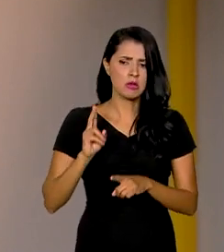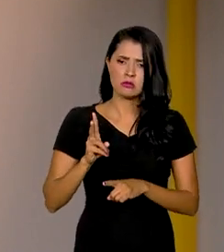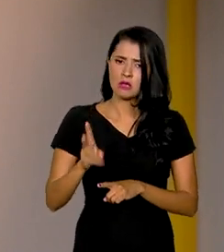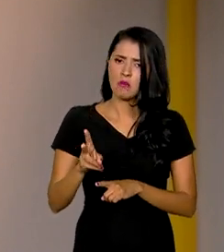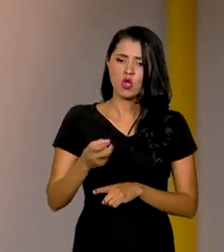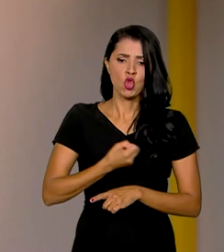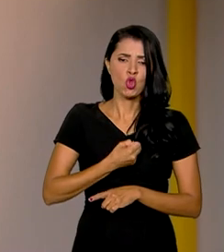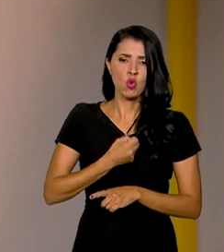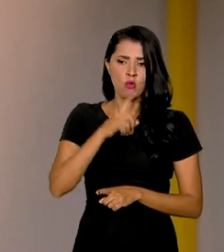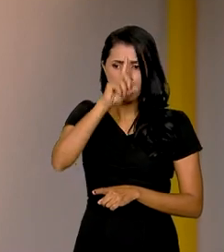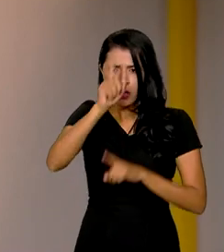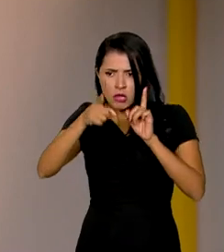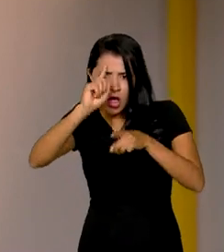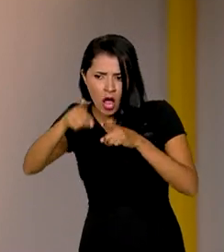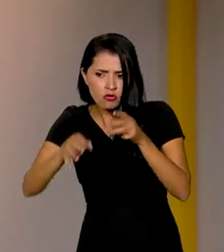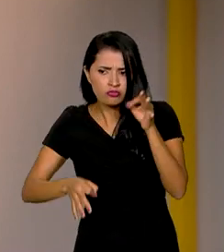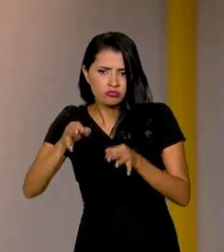sobre o número de mandados judiciais cumpridos